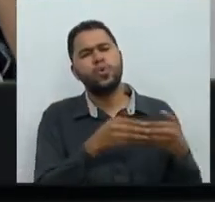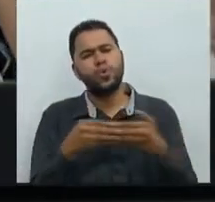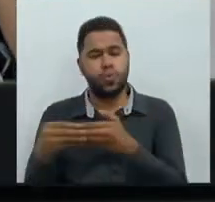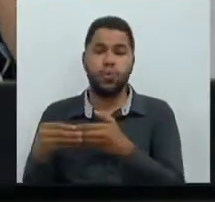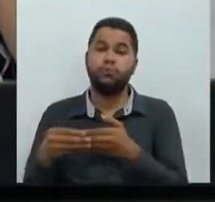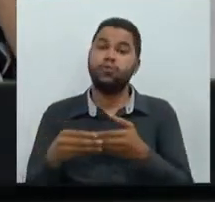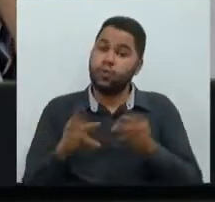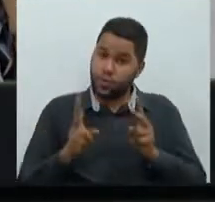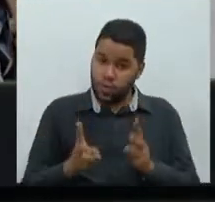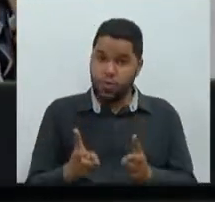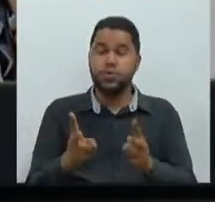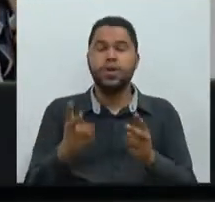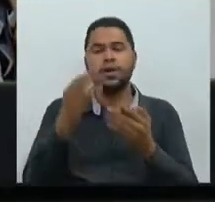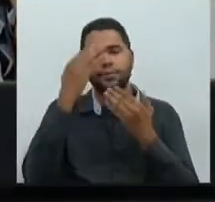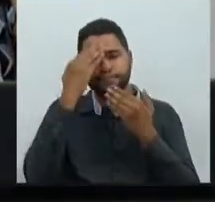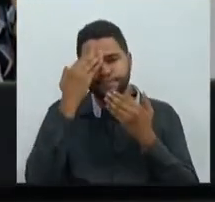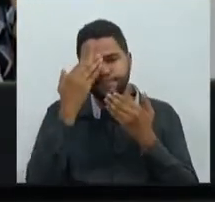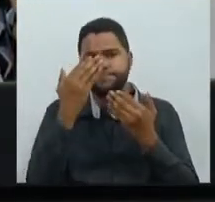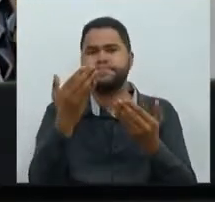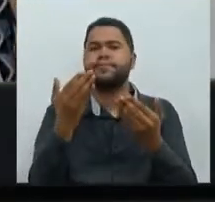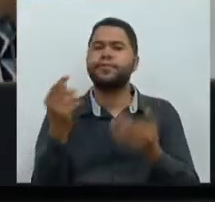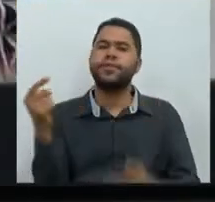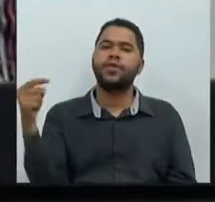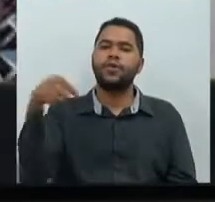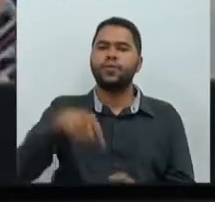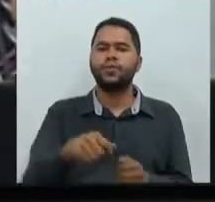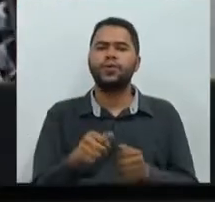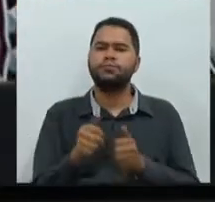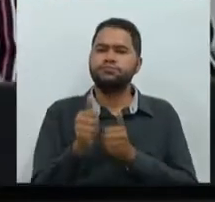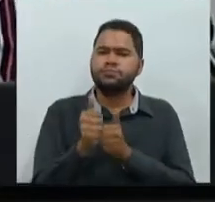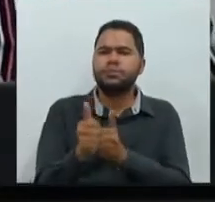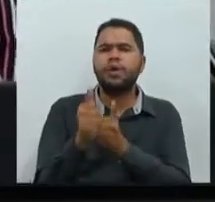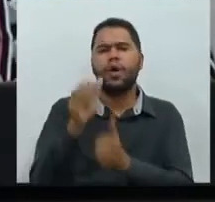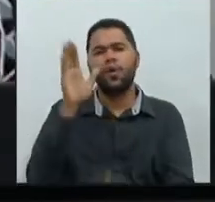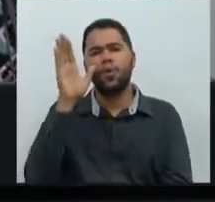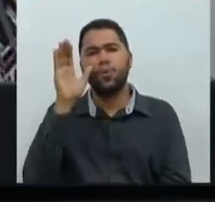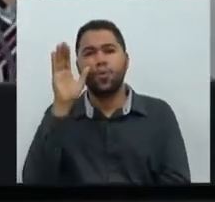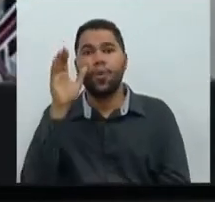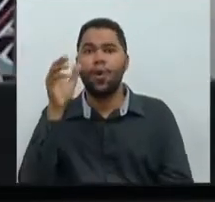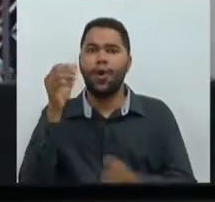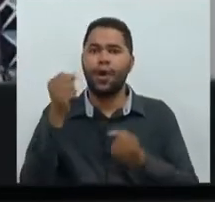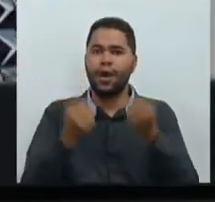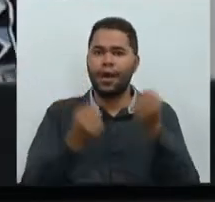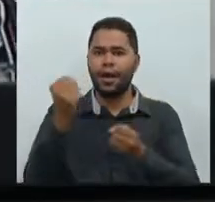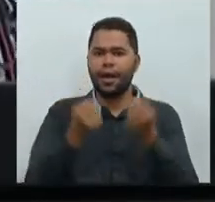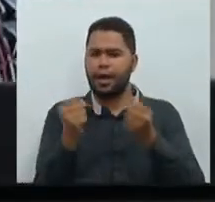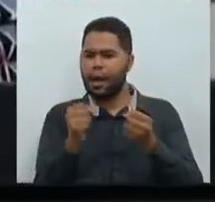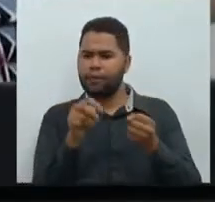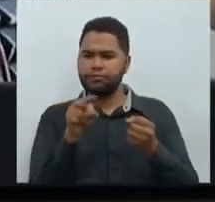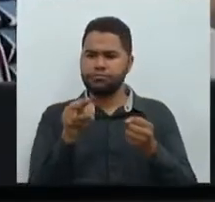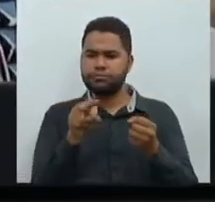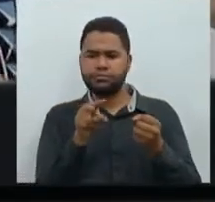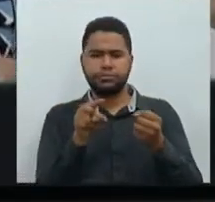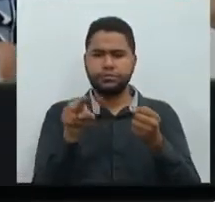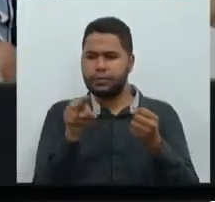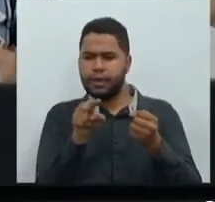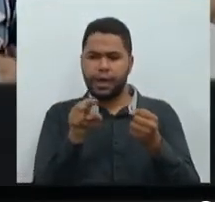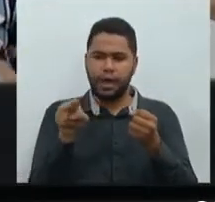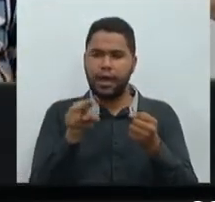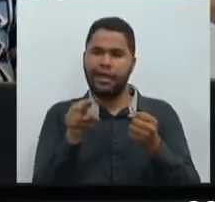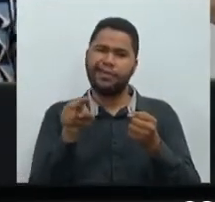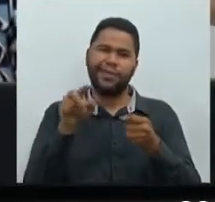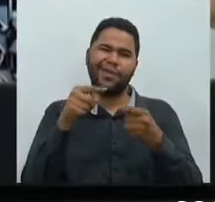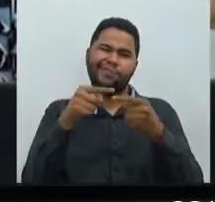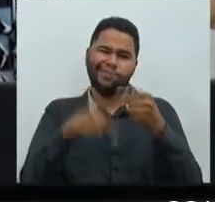continuidade, quero agradecer aqui, eu vim acompanhando, assistindo no carro, né? na medida do possível, que alguns pontos caiu a